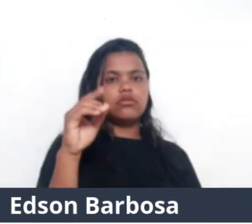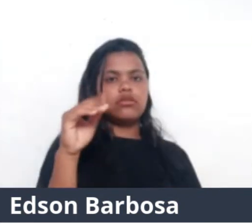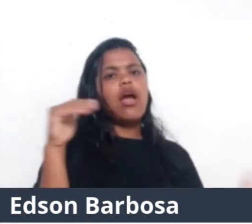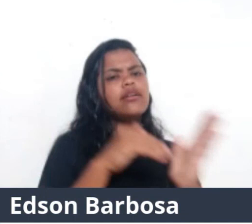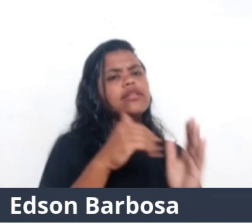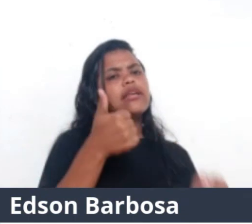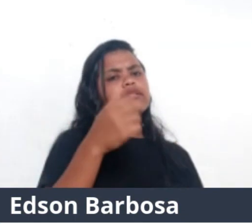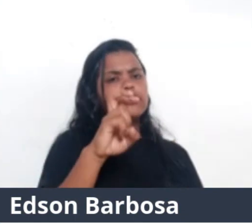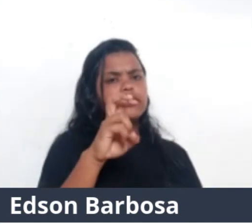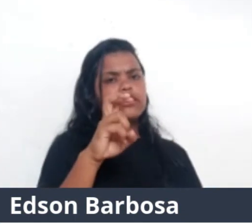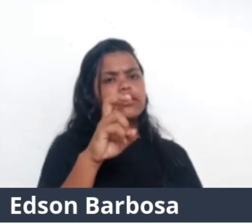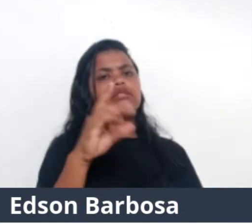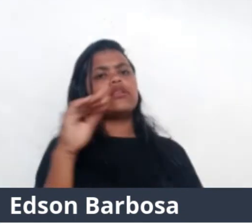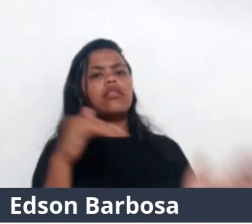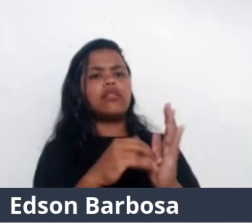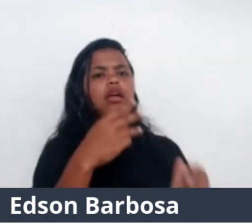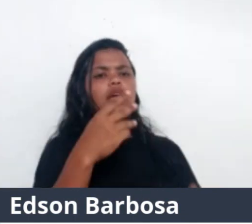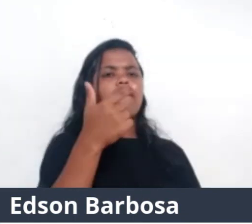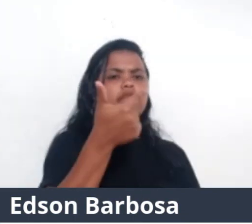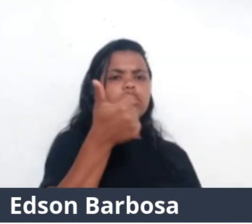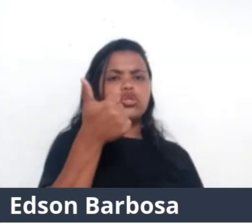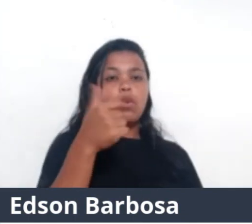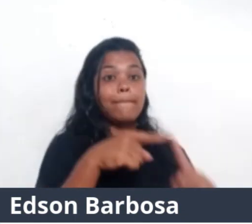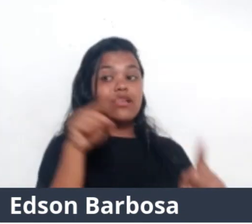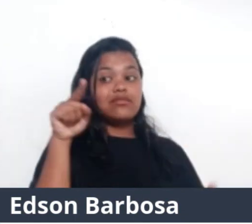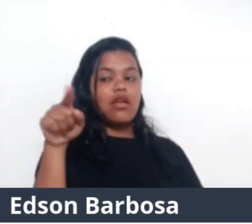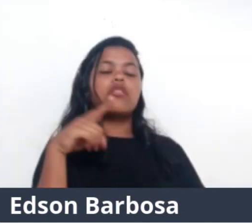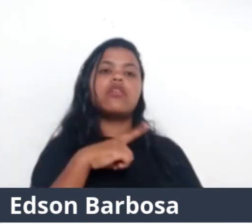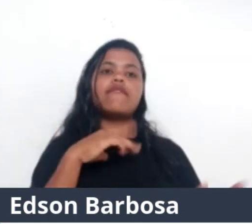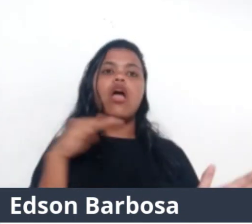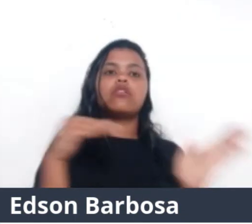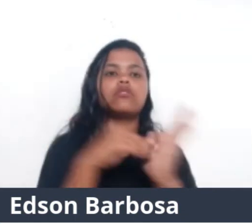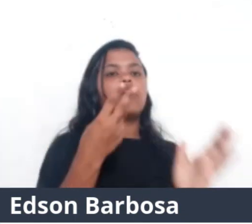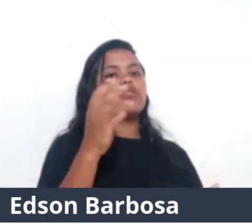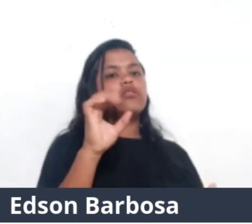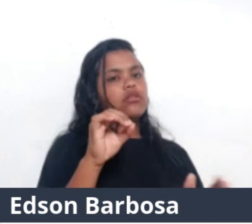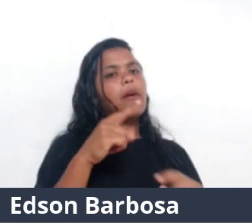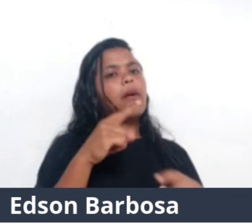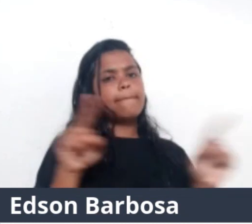nesse caso específico desse colega, ele deu positivo até 30 dias após o início dos sintomas, certo?